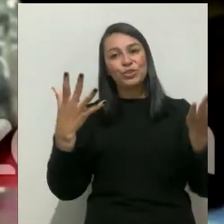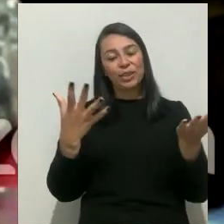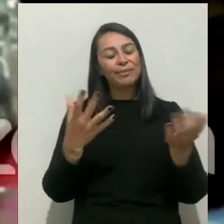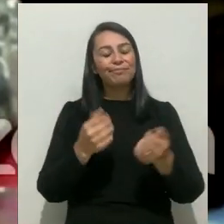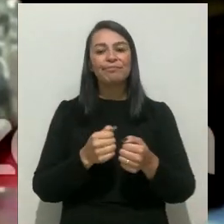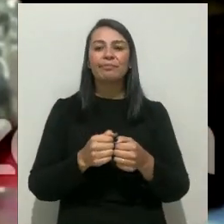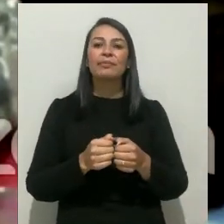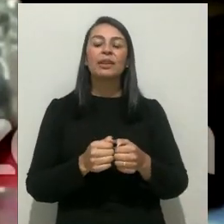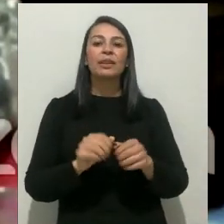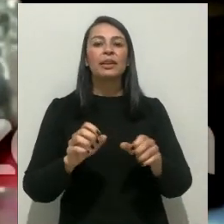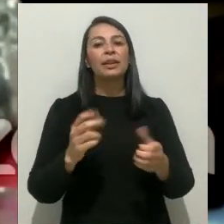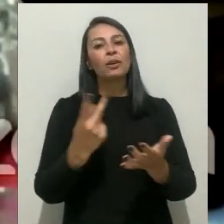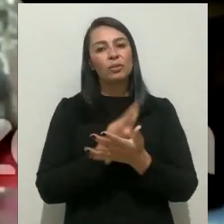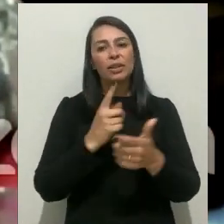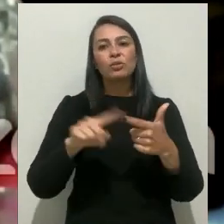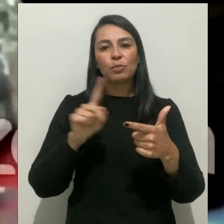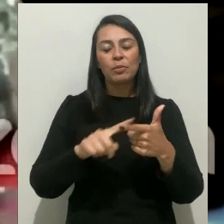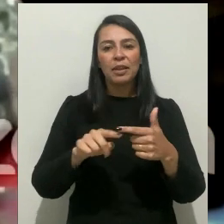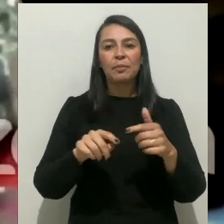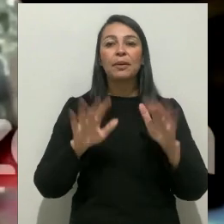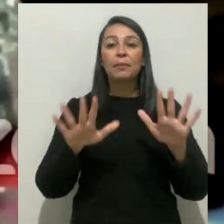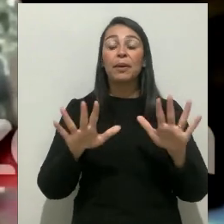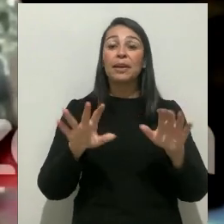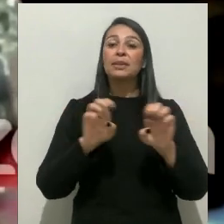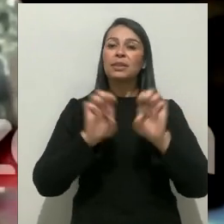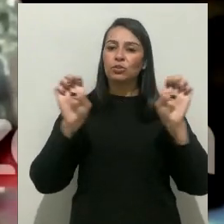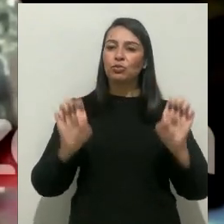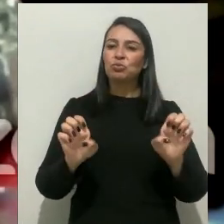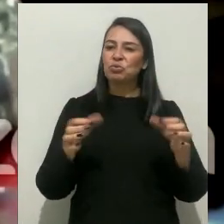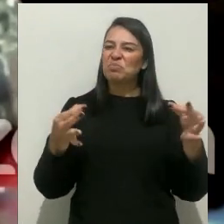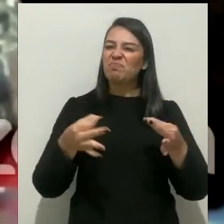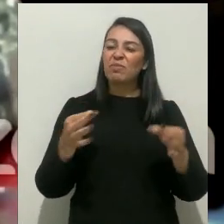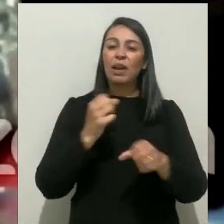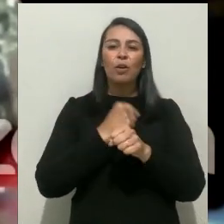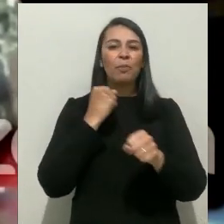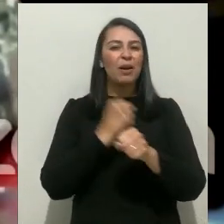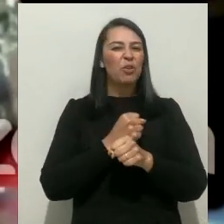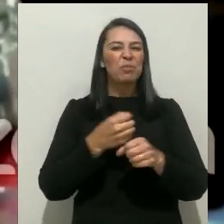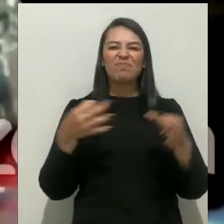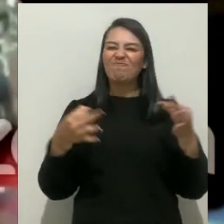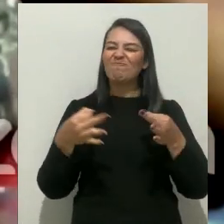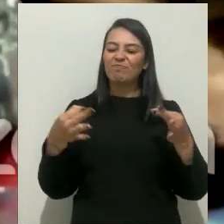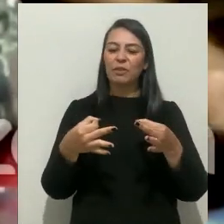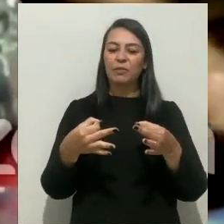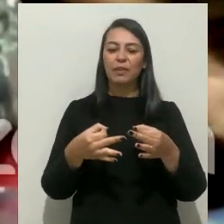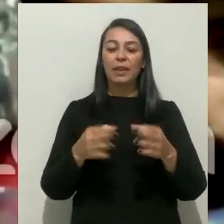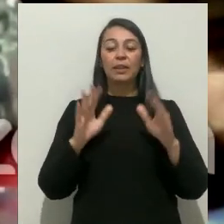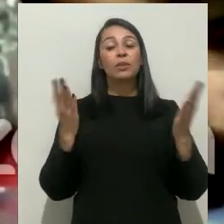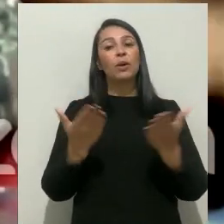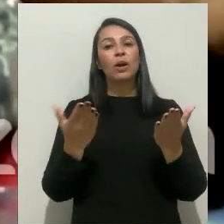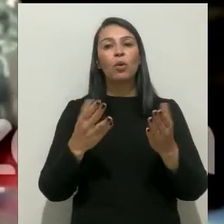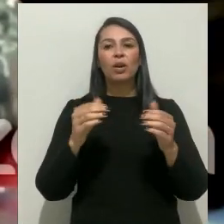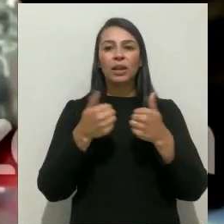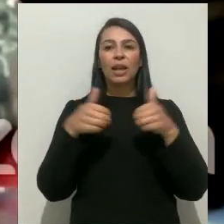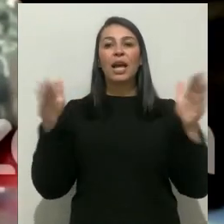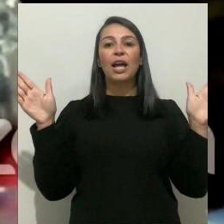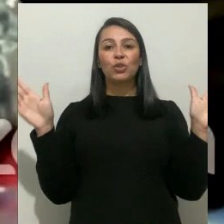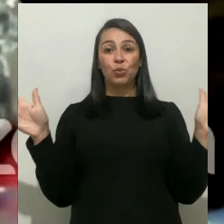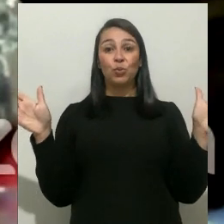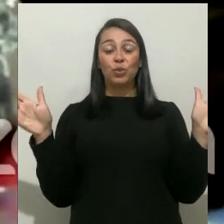edifício ele é incrível, né, na qualidade, etc. Mas é uma obra clássica, como foi a outra. Agora, essa do Cristo, não, é uma